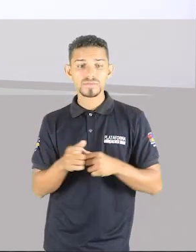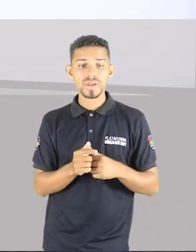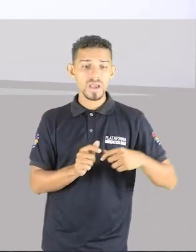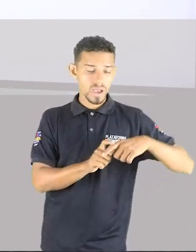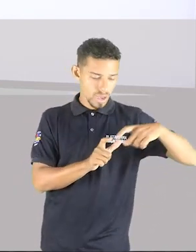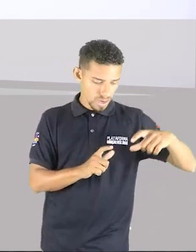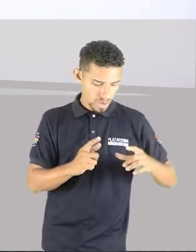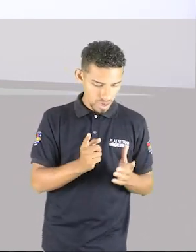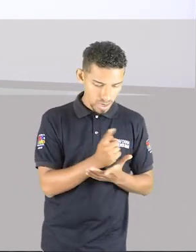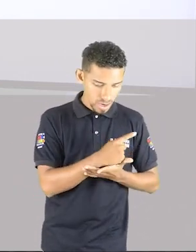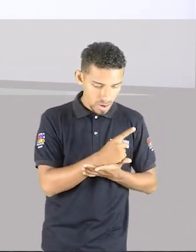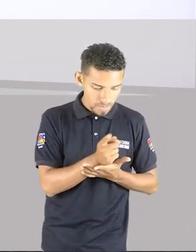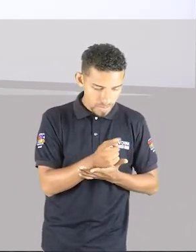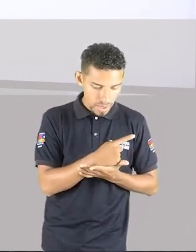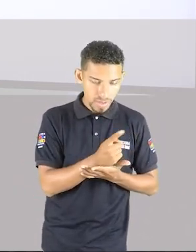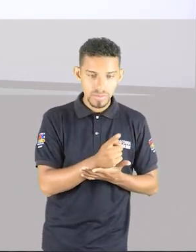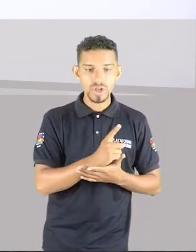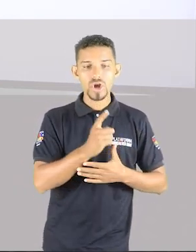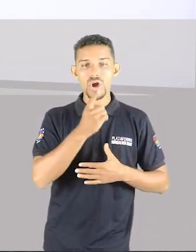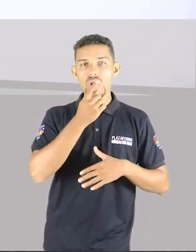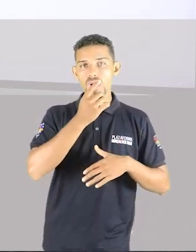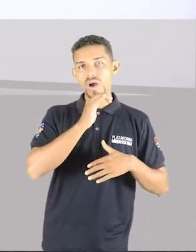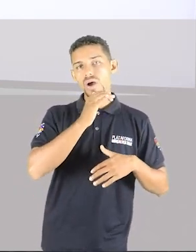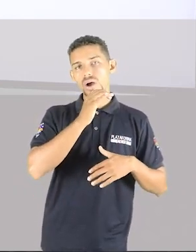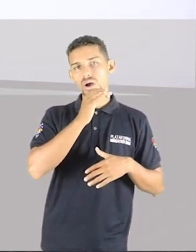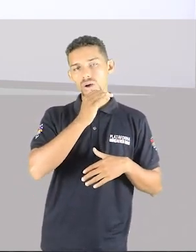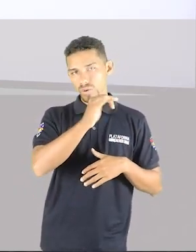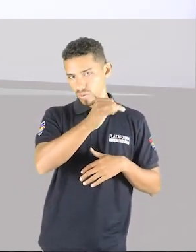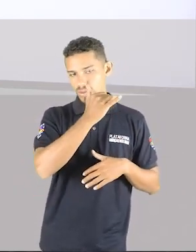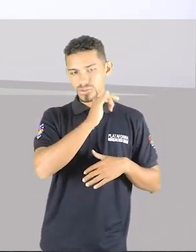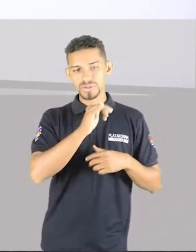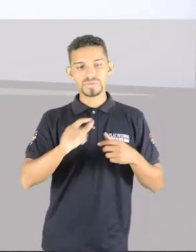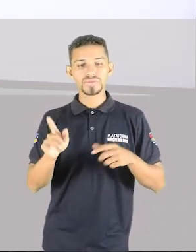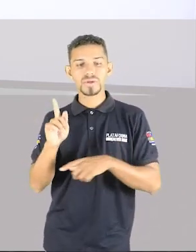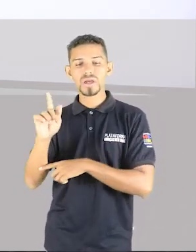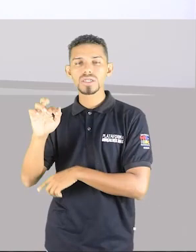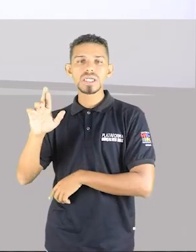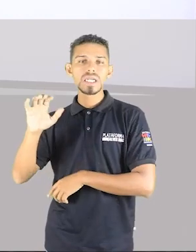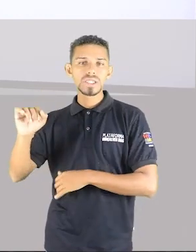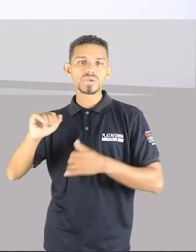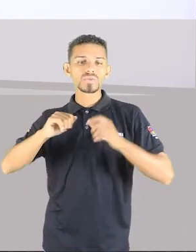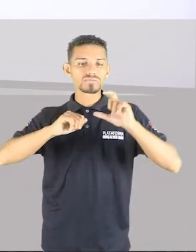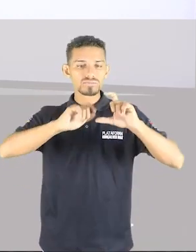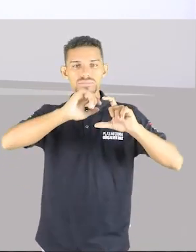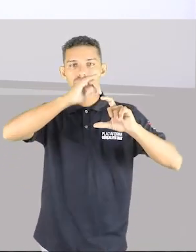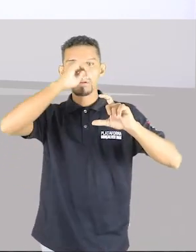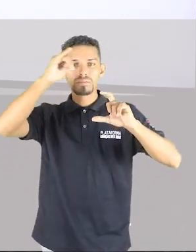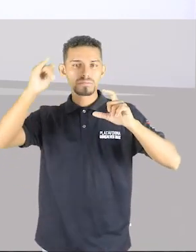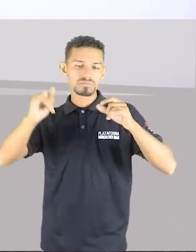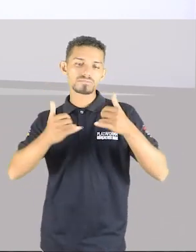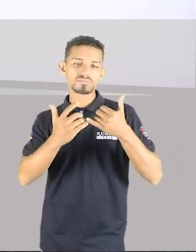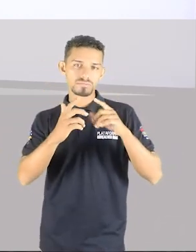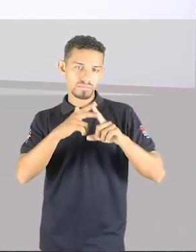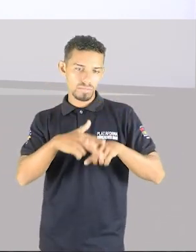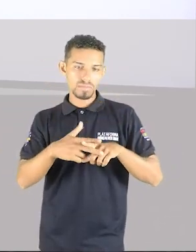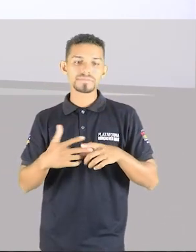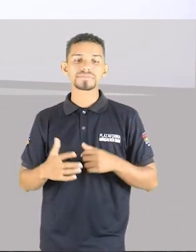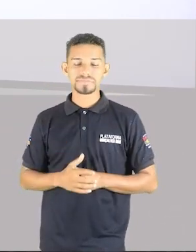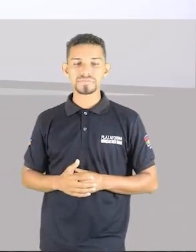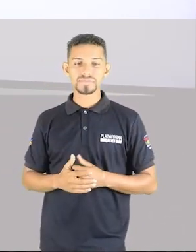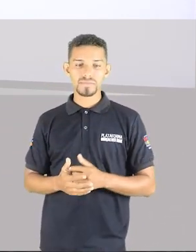instrumento utilizado para medir corrente gerador já vimos transforma outra forma de energia em energia elétrica e receptor é o da